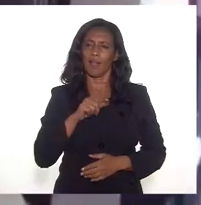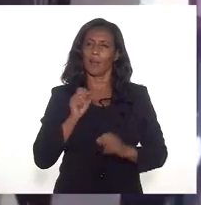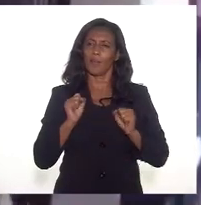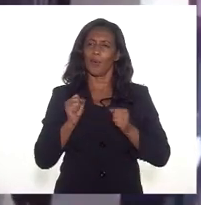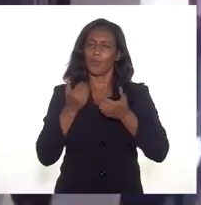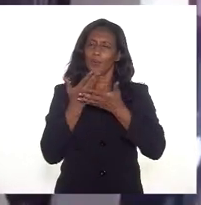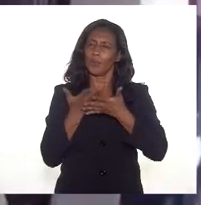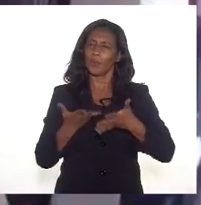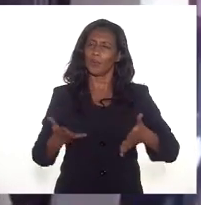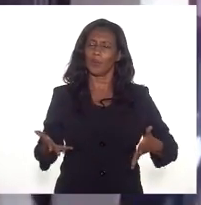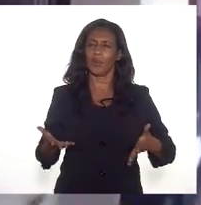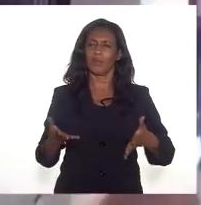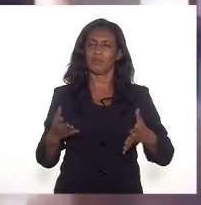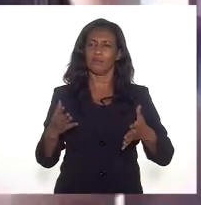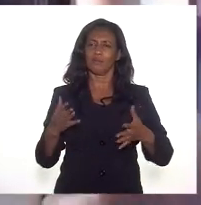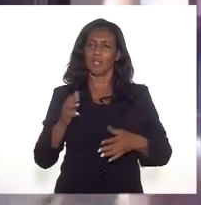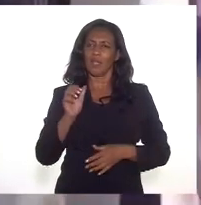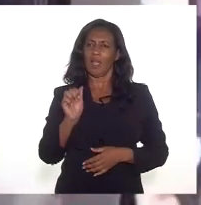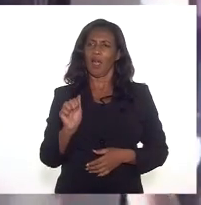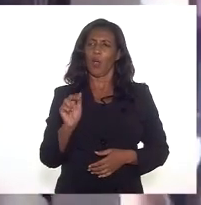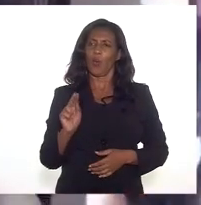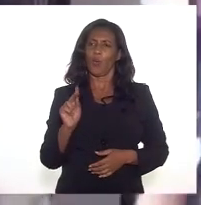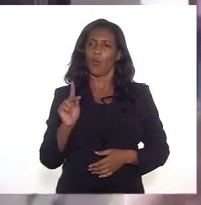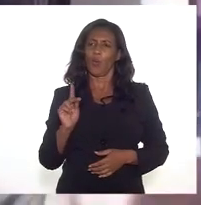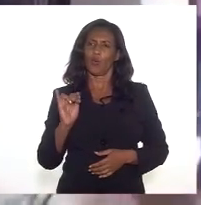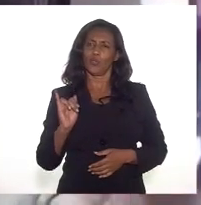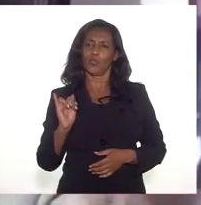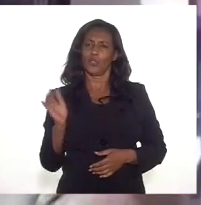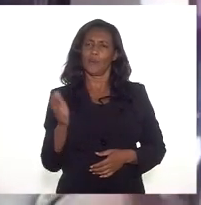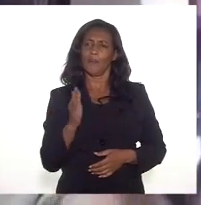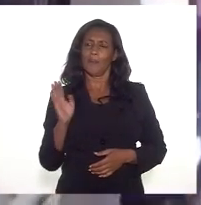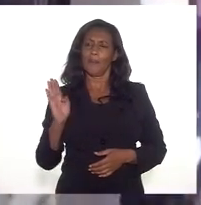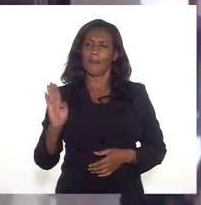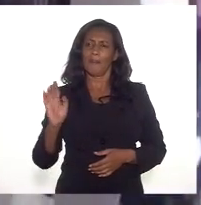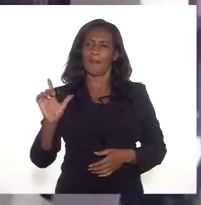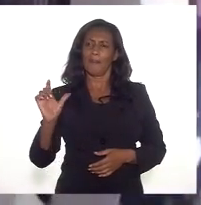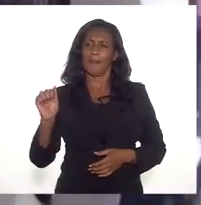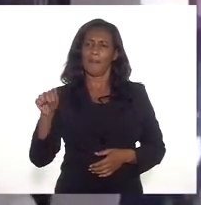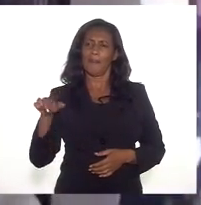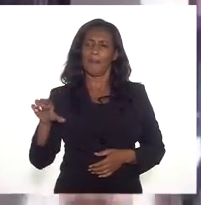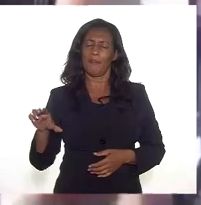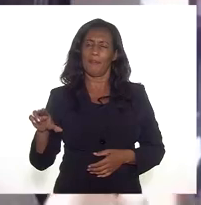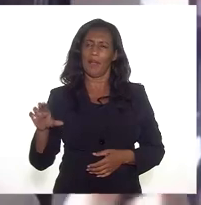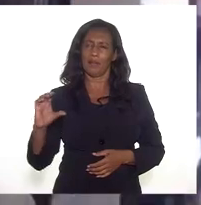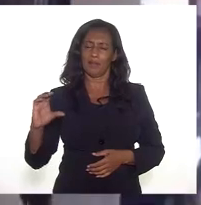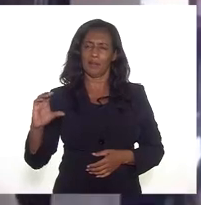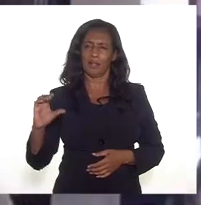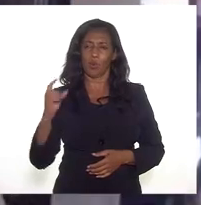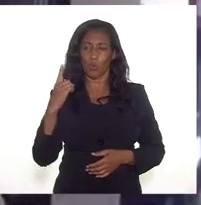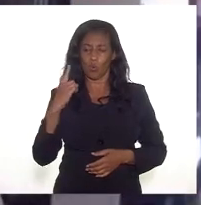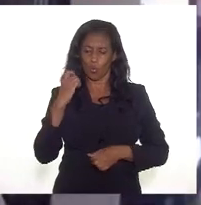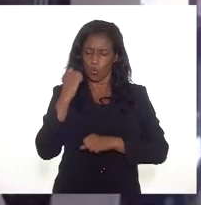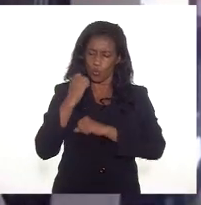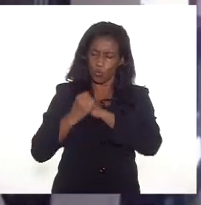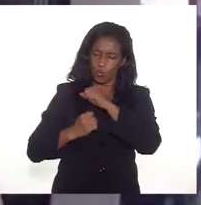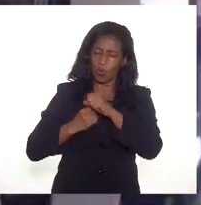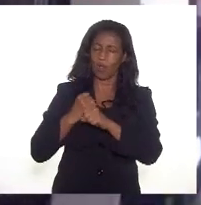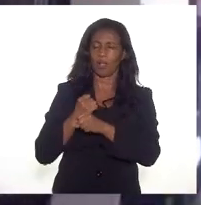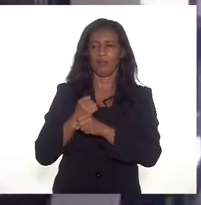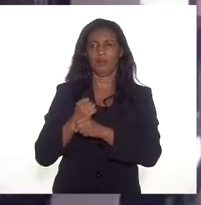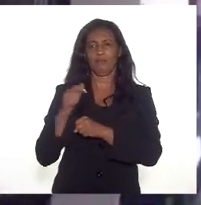homenagem ao Aldir Blanc, que hoje faz exatamente um ano de sua